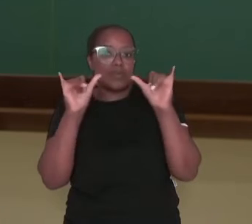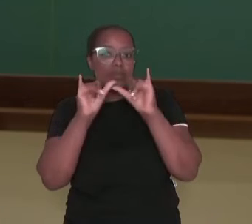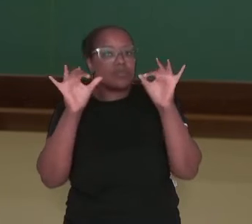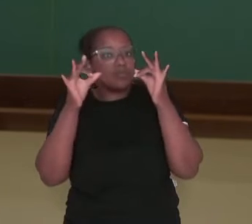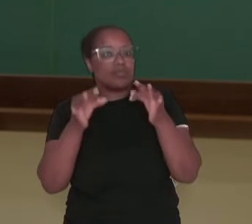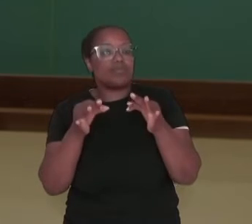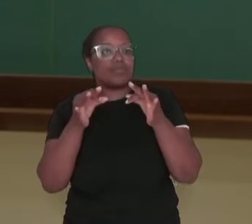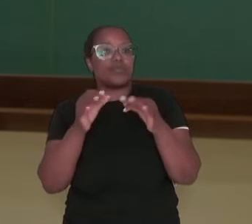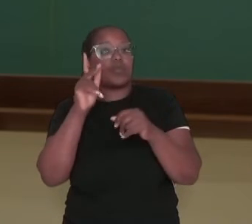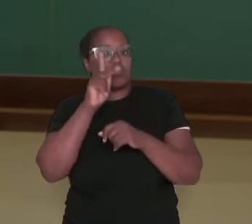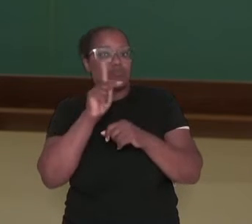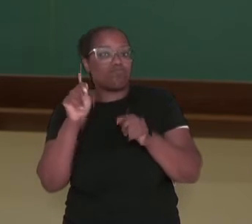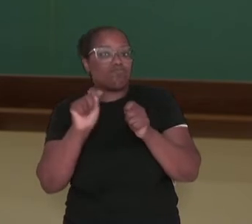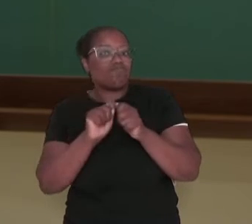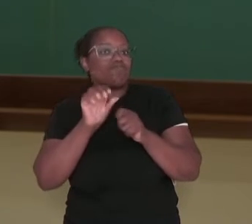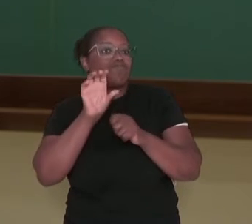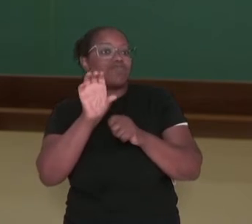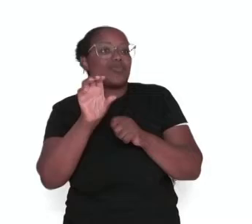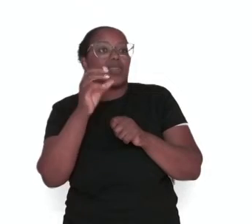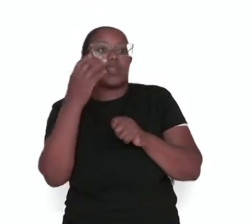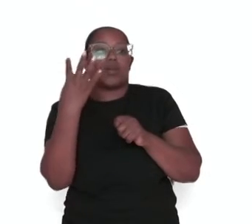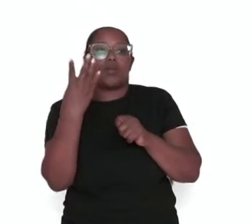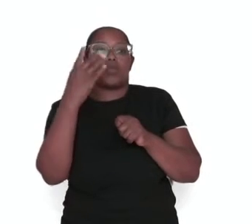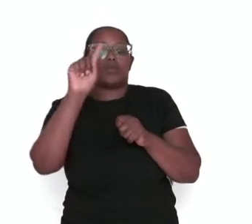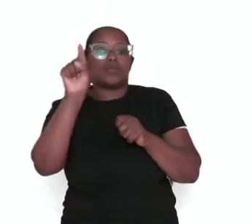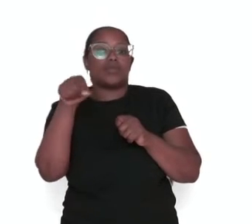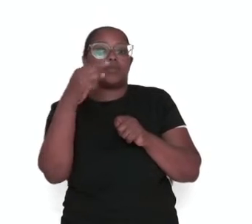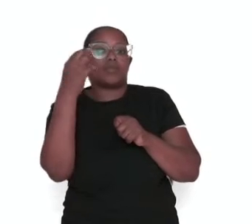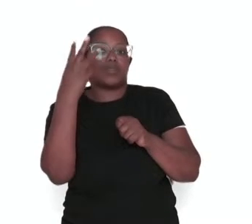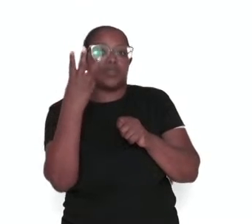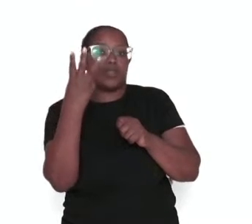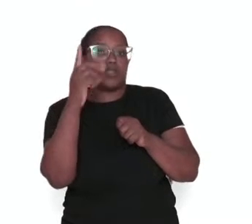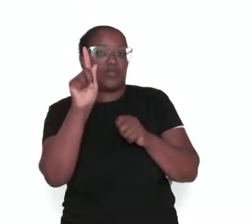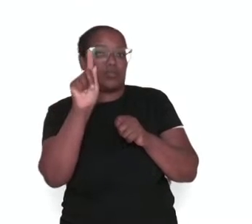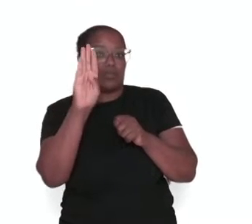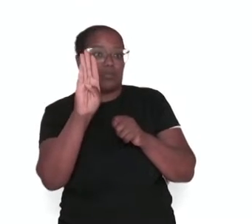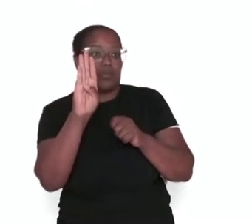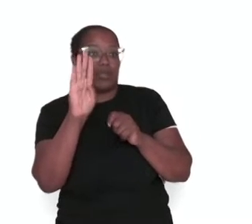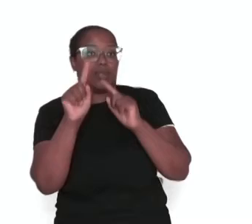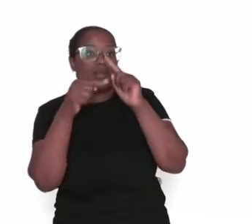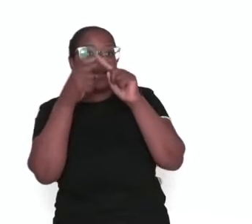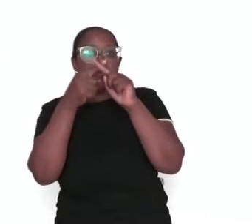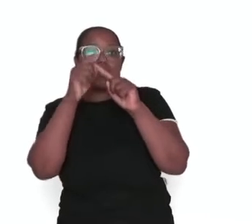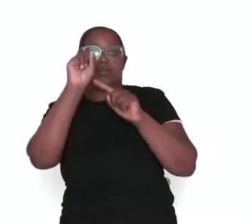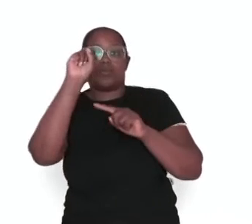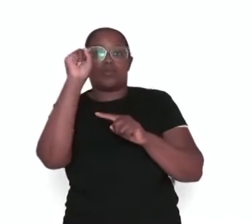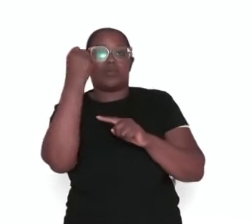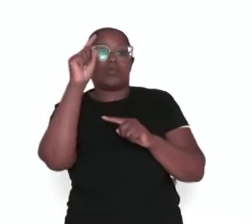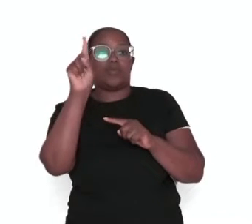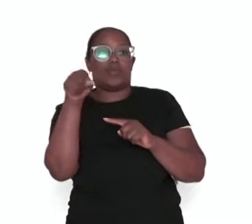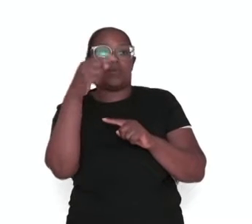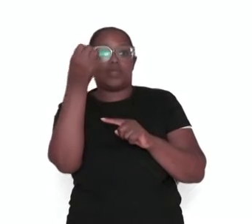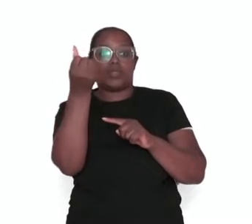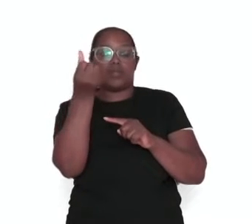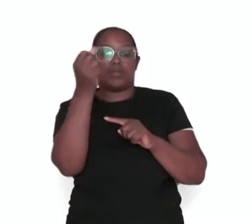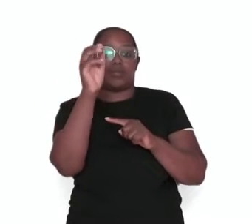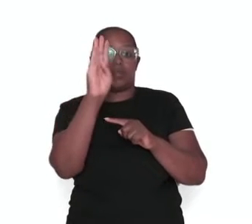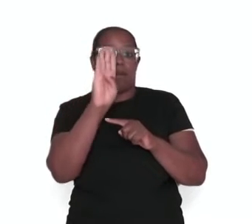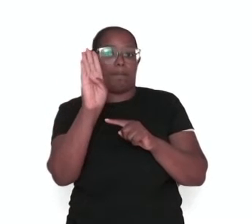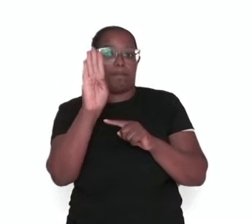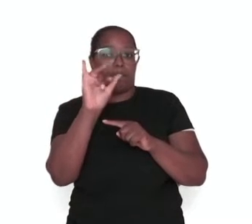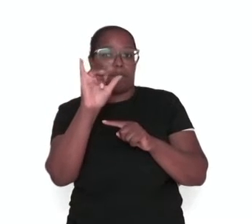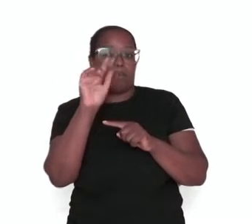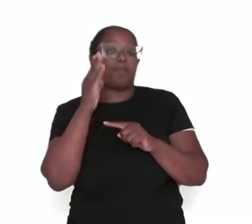Foi o que a professora fez aqui, ó. 4,3 gigabytes vezes 8,6 bilhões. Cada um